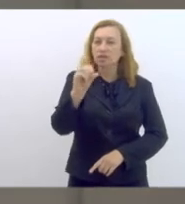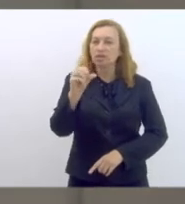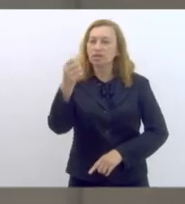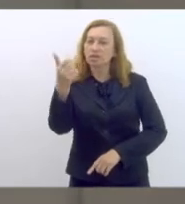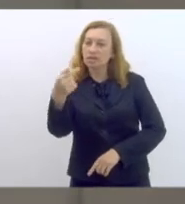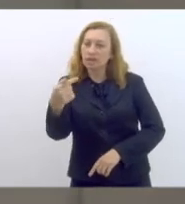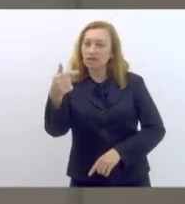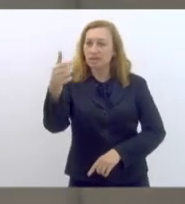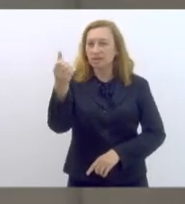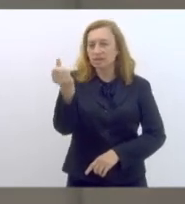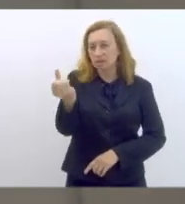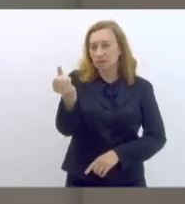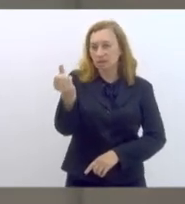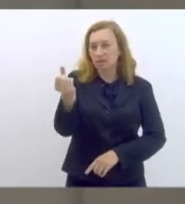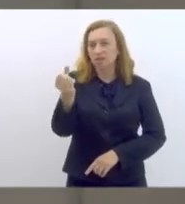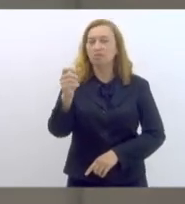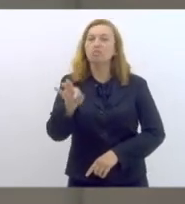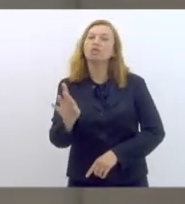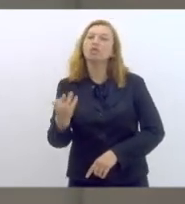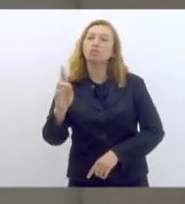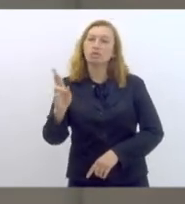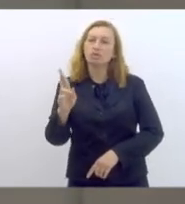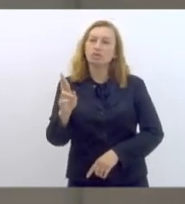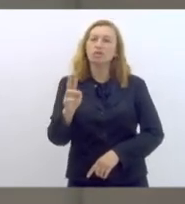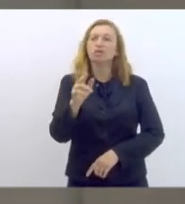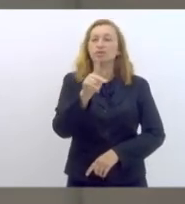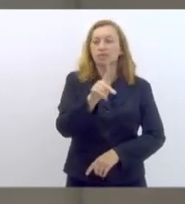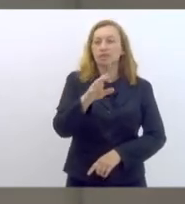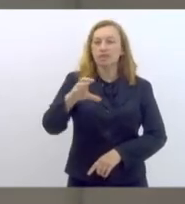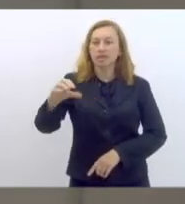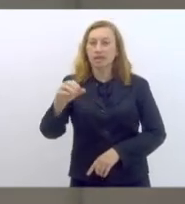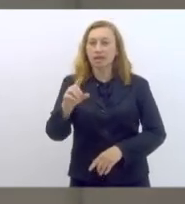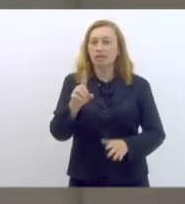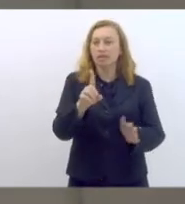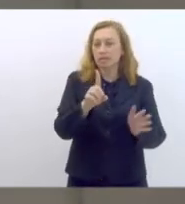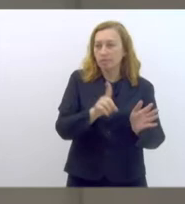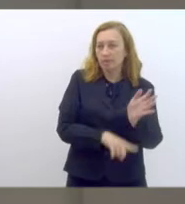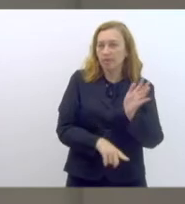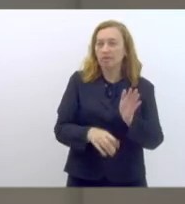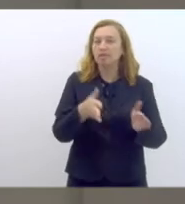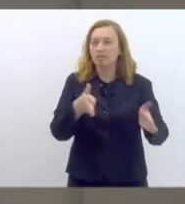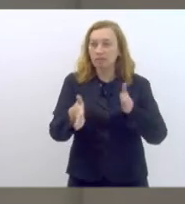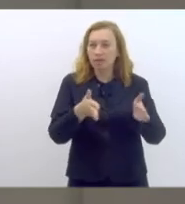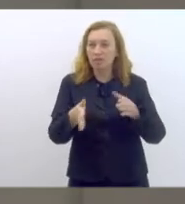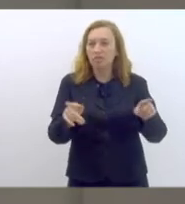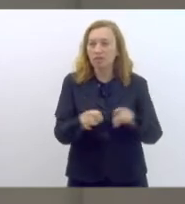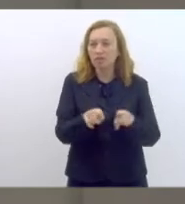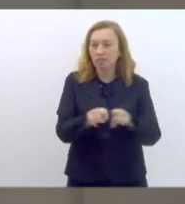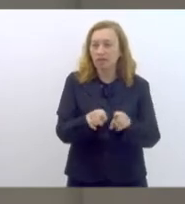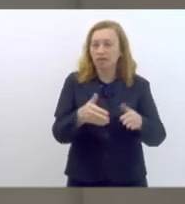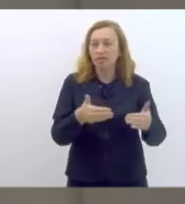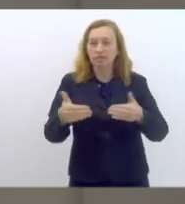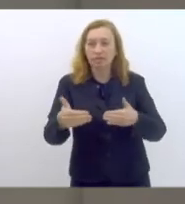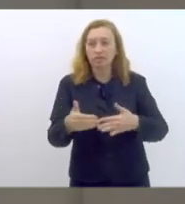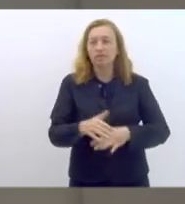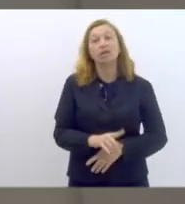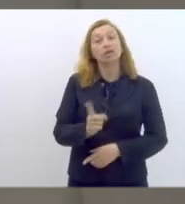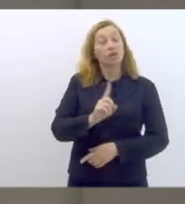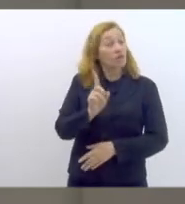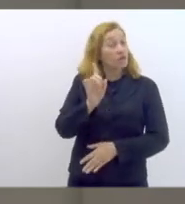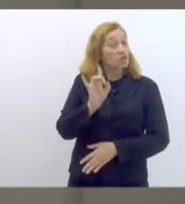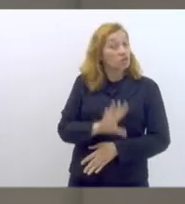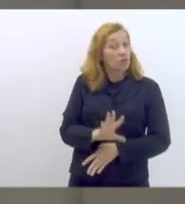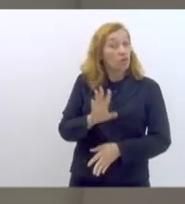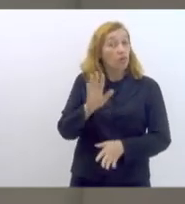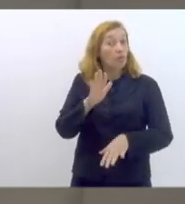207,6 bilhões. Tá? Então, o IPCA continuaria sendo mais baixo nesse período também, para frente do regime. Olha só, não é só mais baixo,